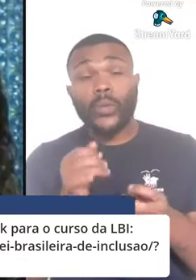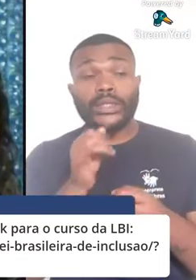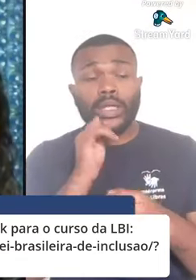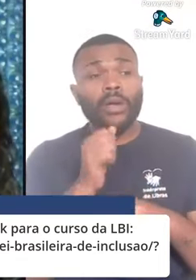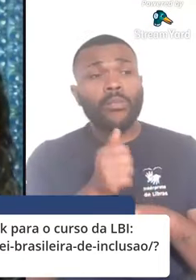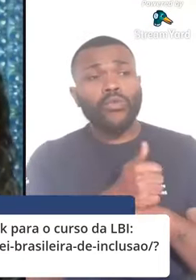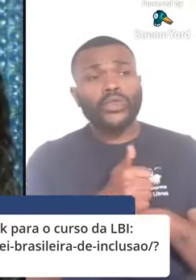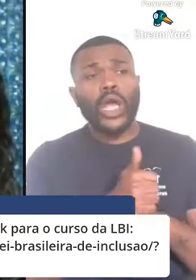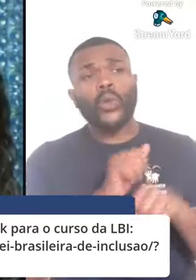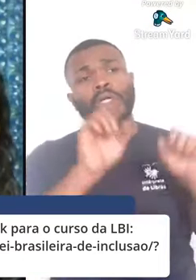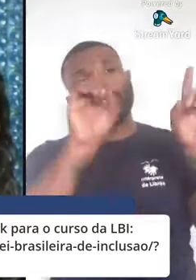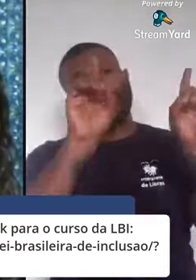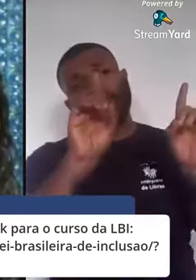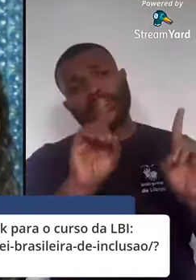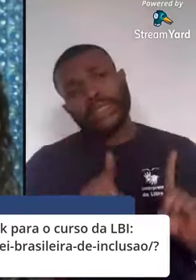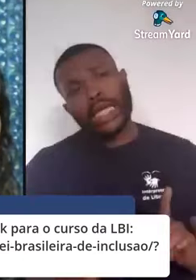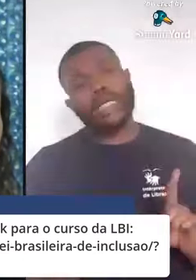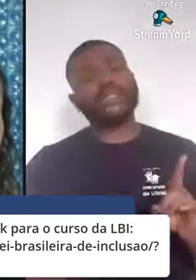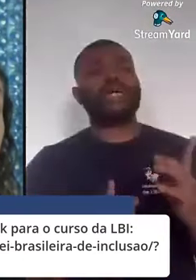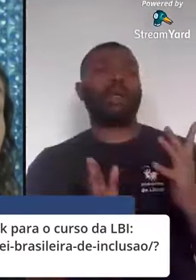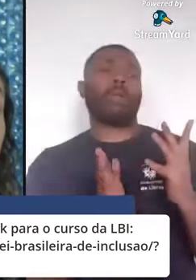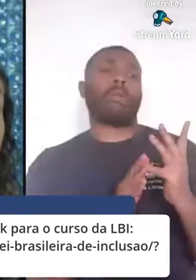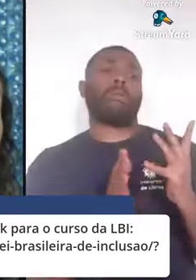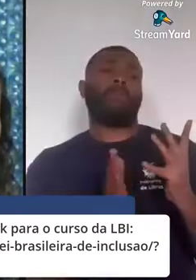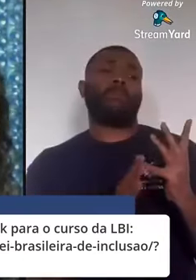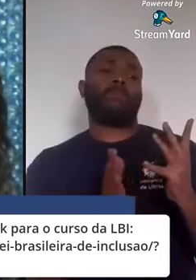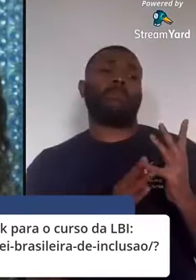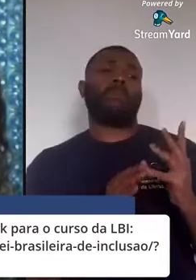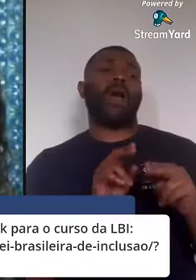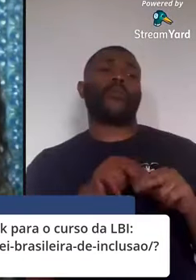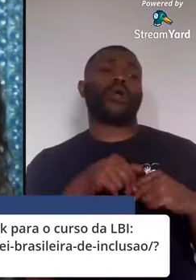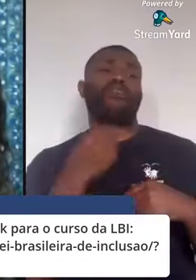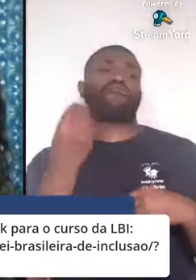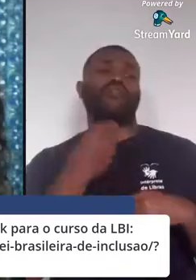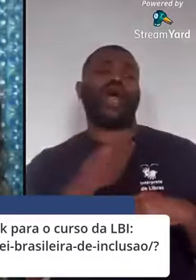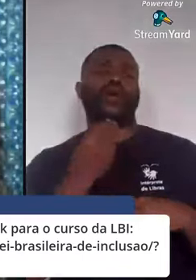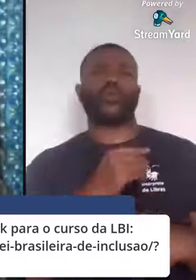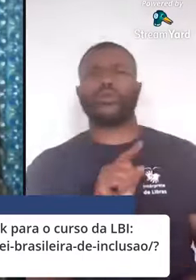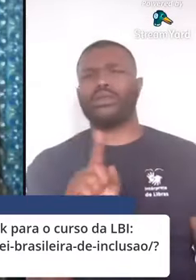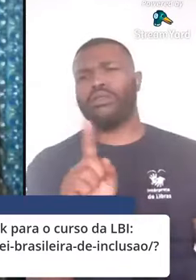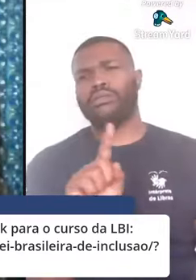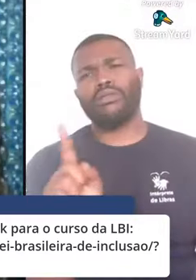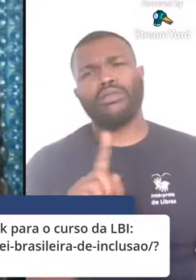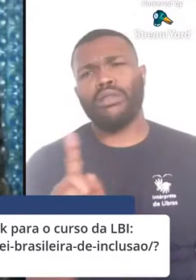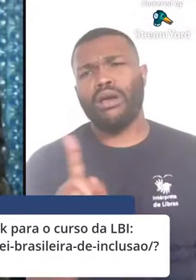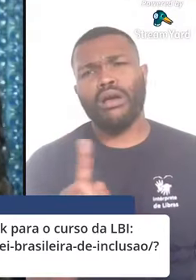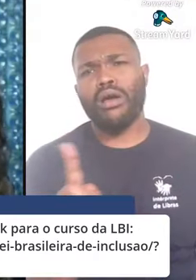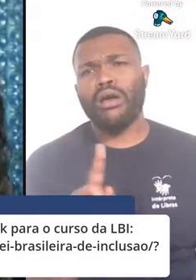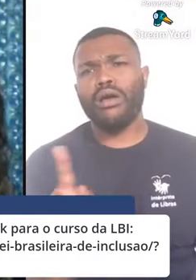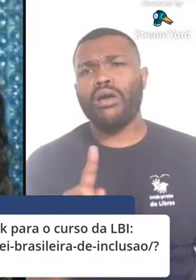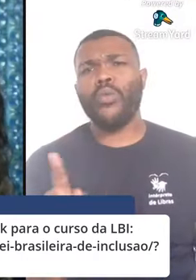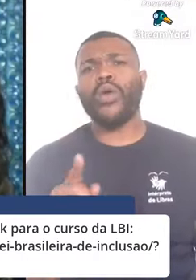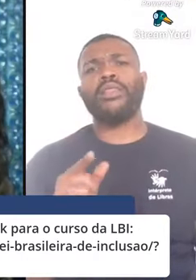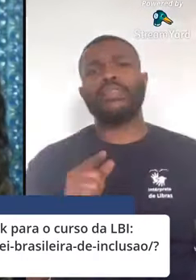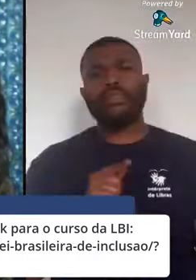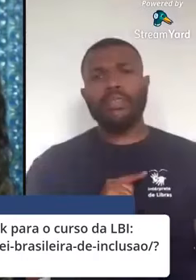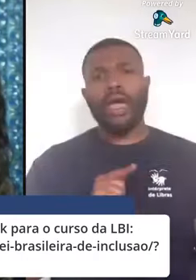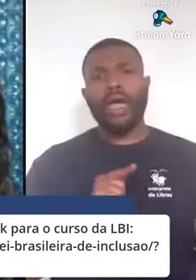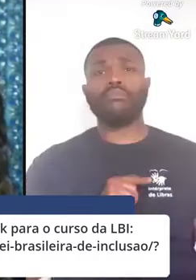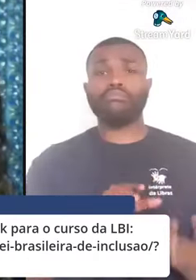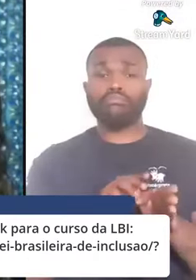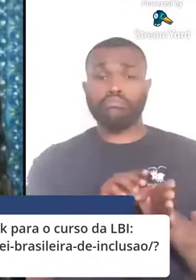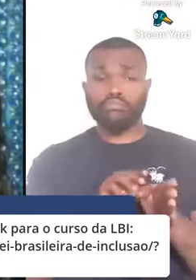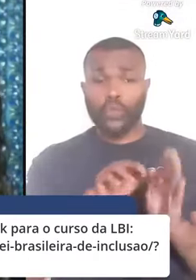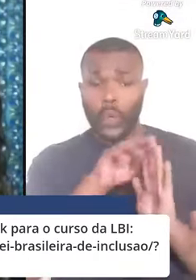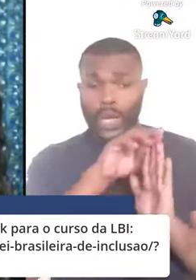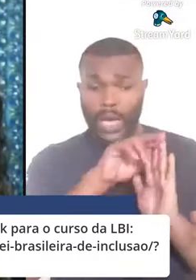acaba sendo um profissional de menos valor porque ele é frágil. E não é verdade, né? A gente tem aí uma série de recomendações mostrando que o profissional